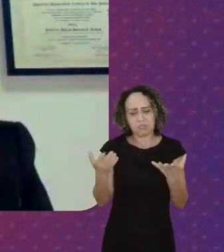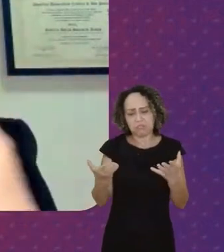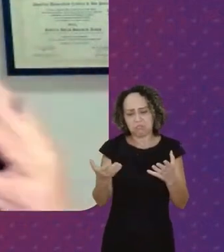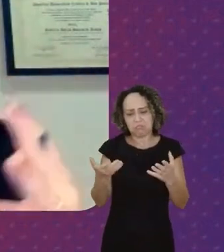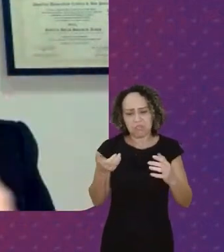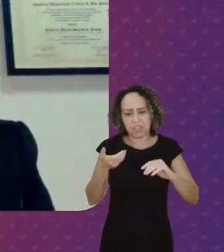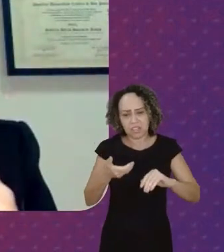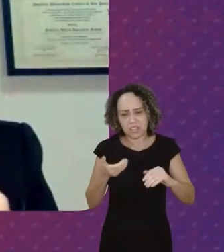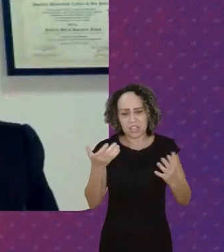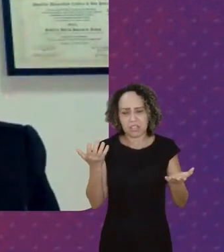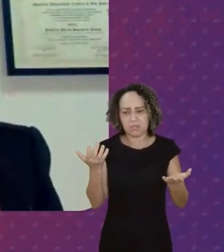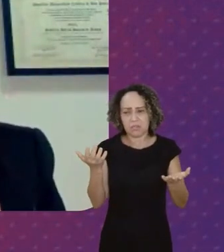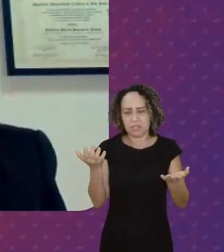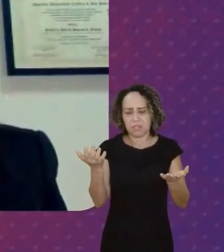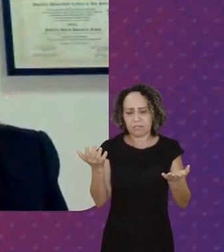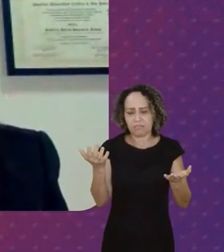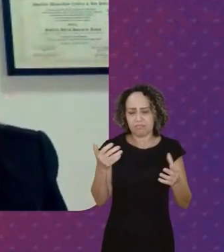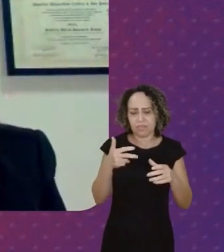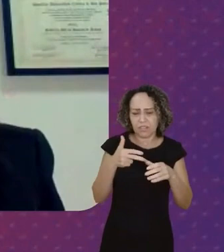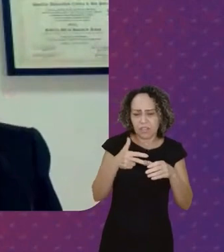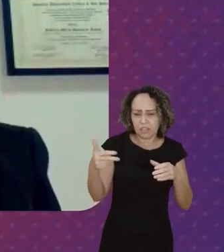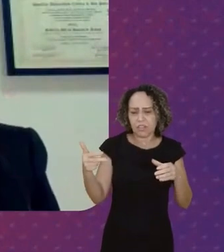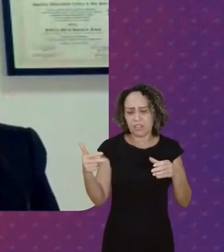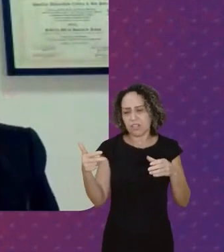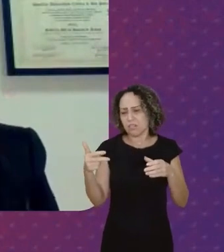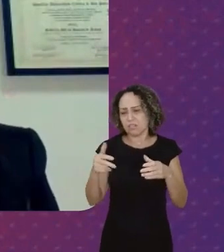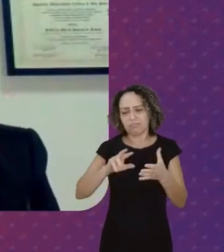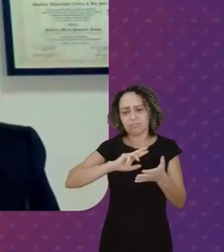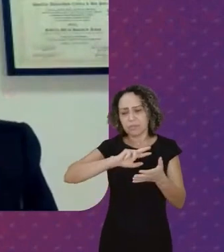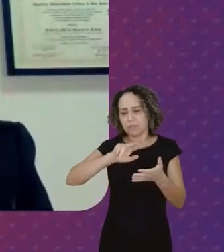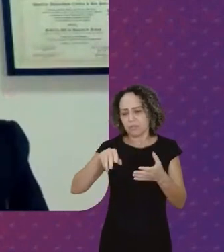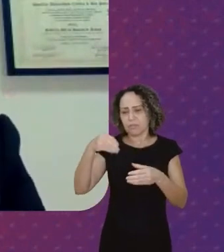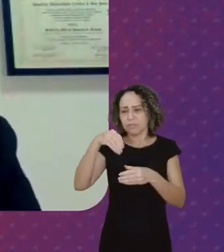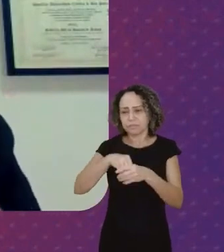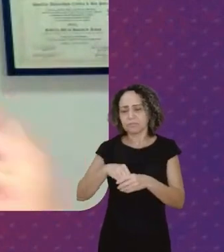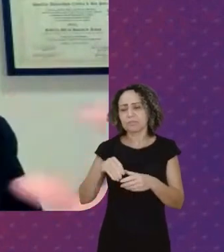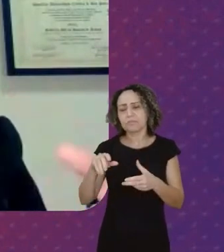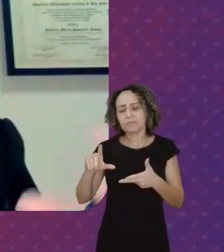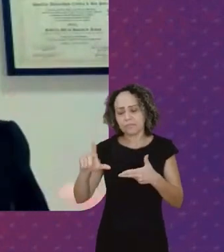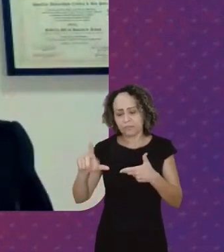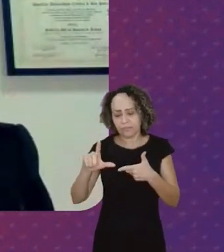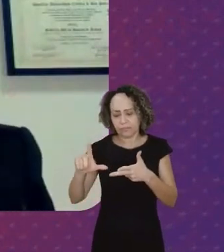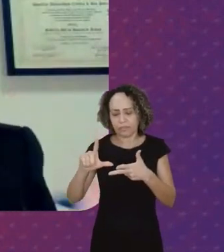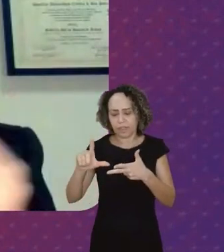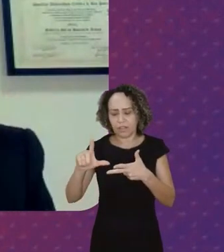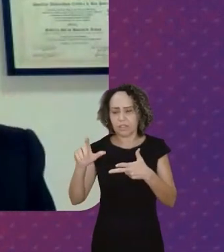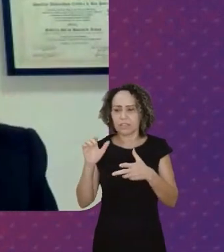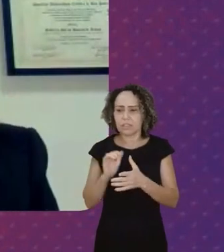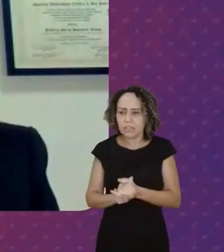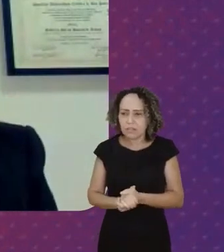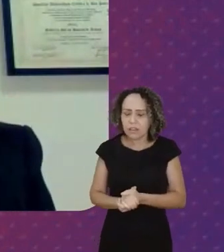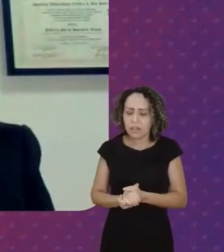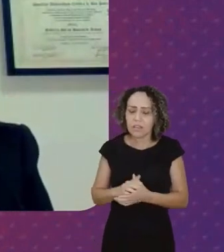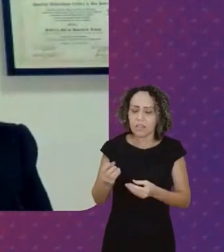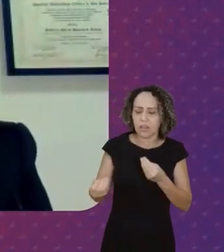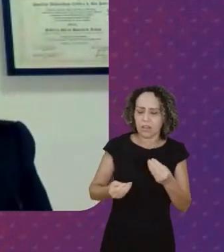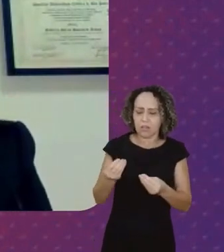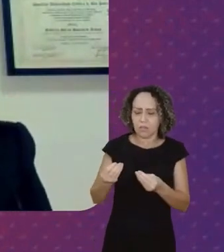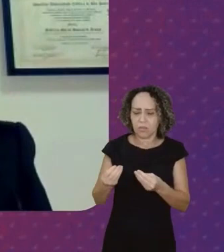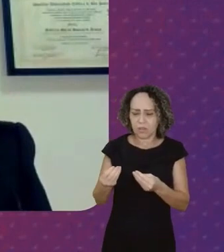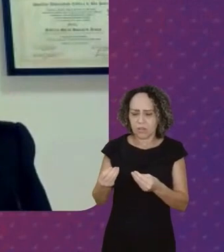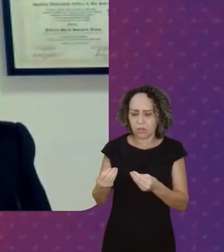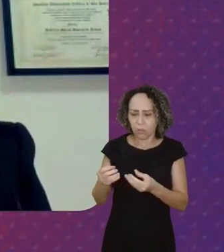ter ali um consenso entre o Estatuto da Federação, que não pode também brigar com o Estatuto de cada um dos partidos, que vai estar